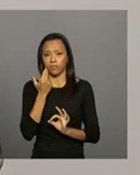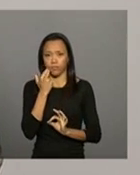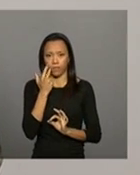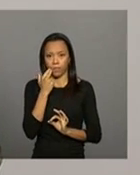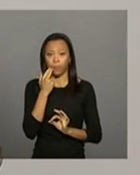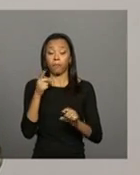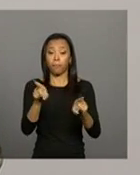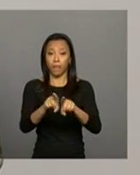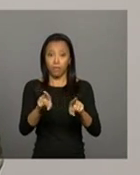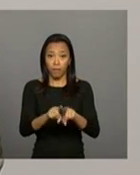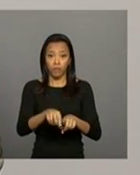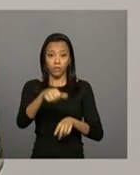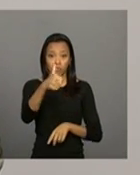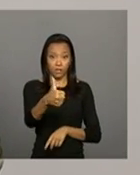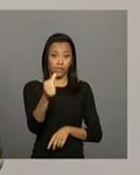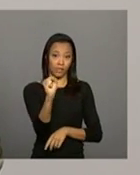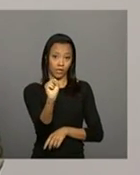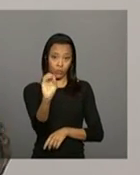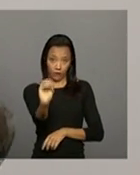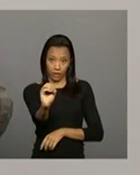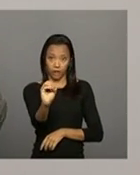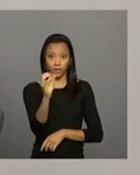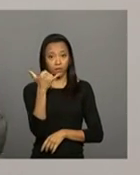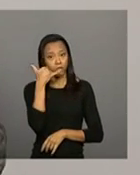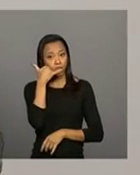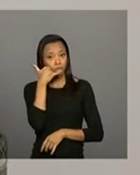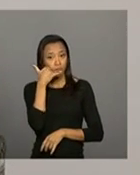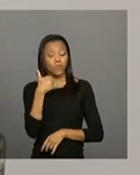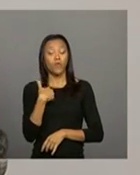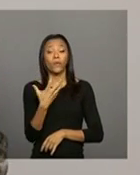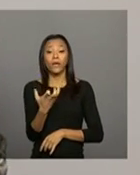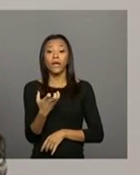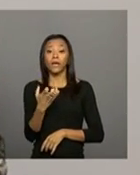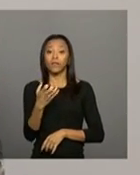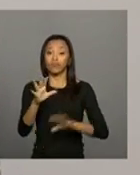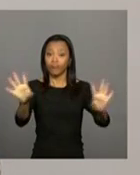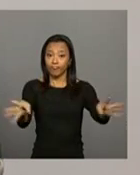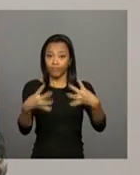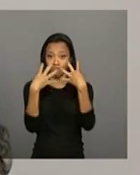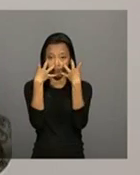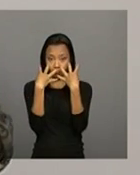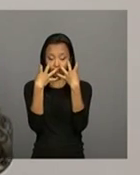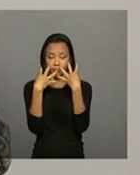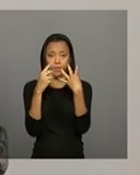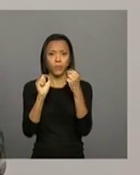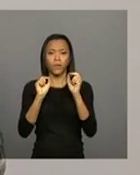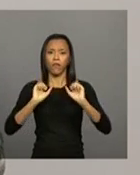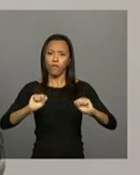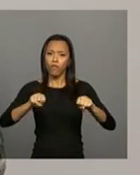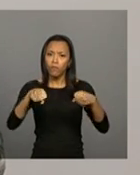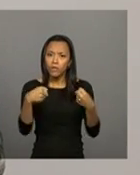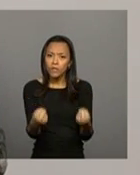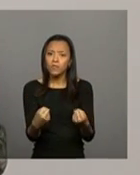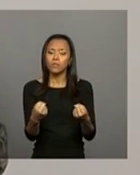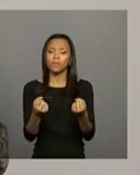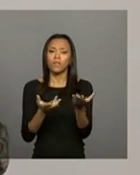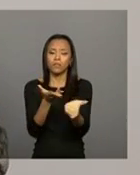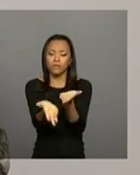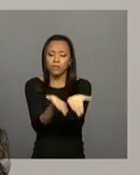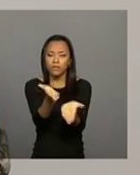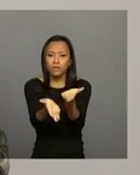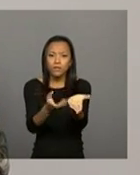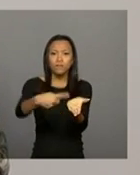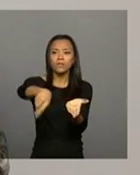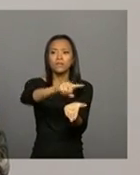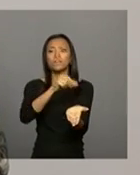180, eu quero chamar a atenção para o fortalecimento do atendimento às mulheres